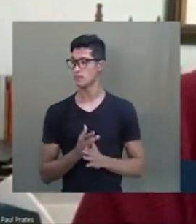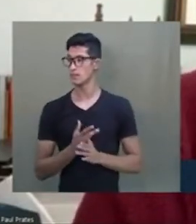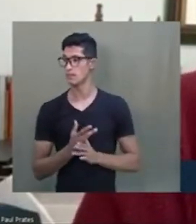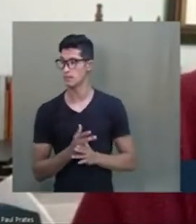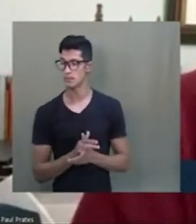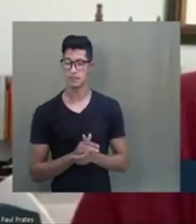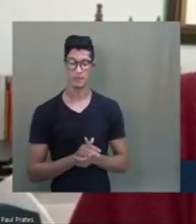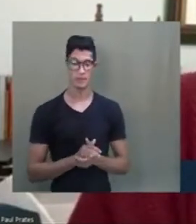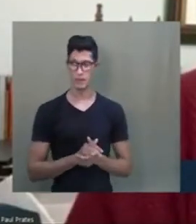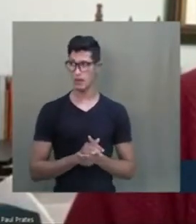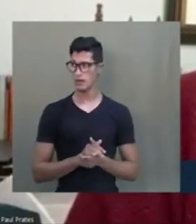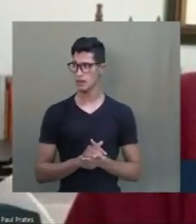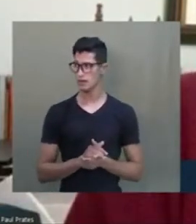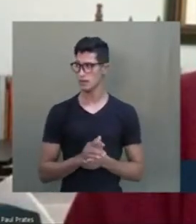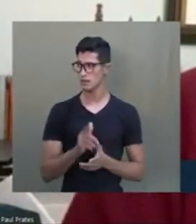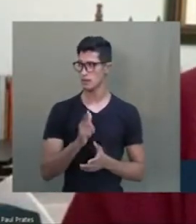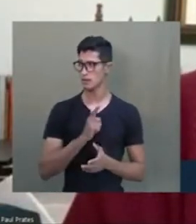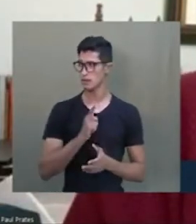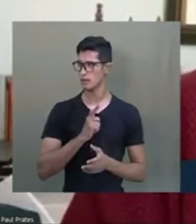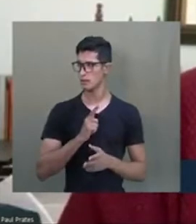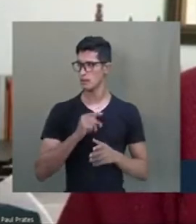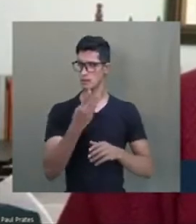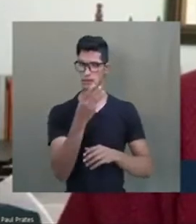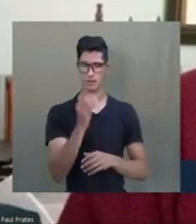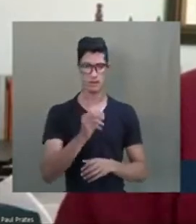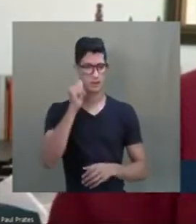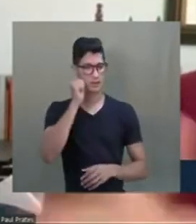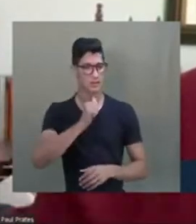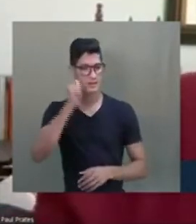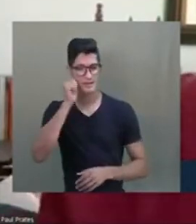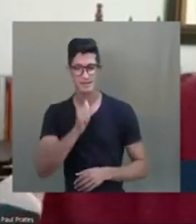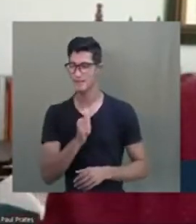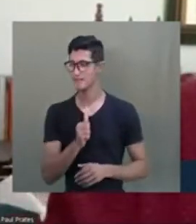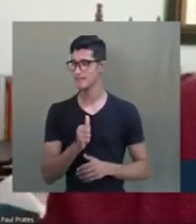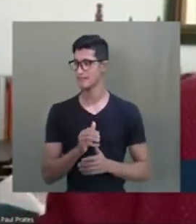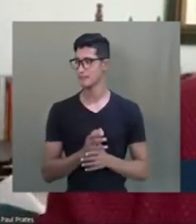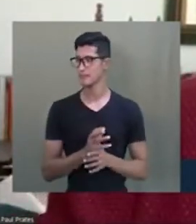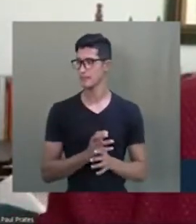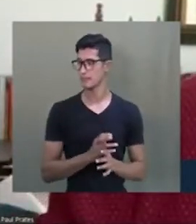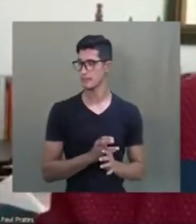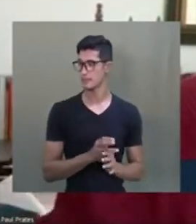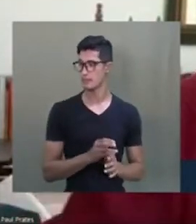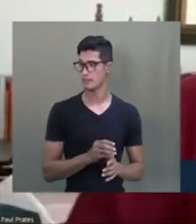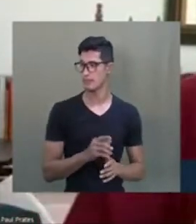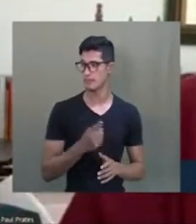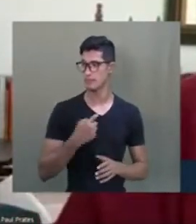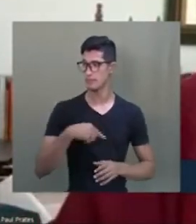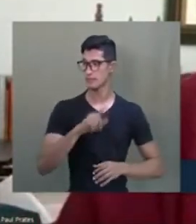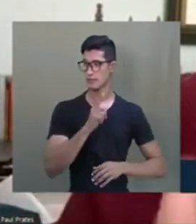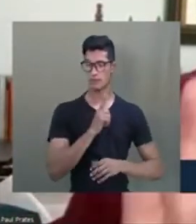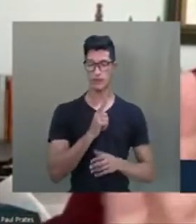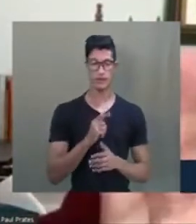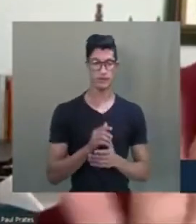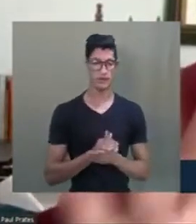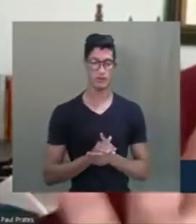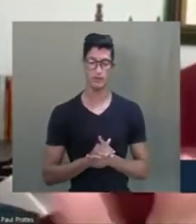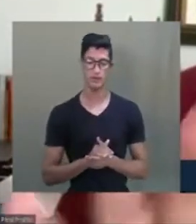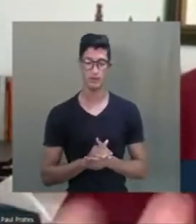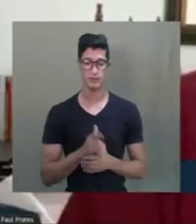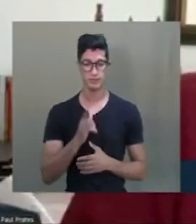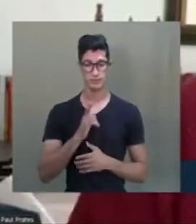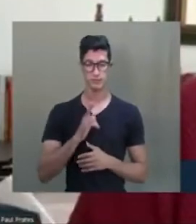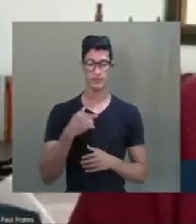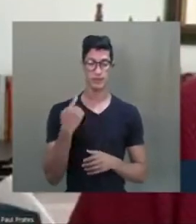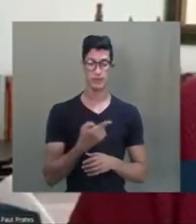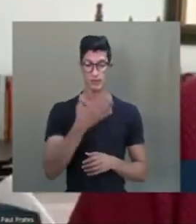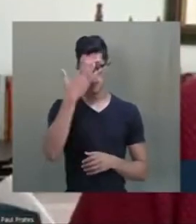empresas que tenham acima de 30 mulheres empregadas na sua equipe. Então, vamos falar as coisas, vamos saber